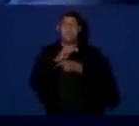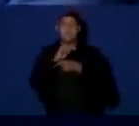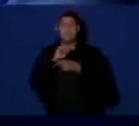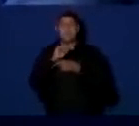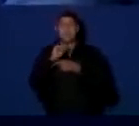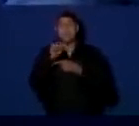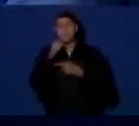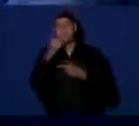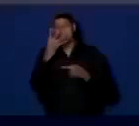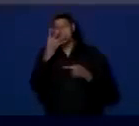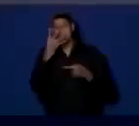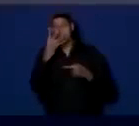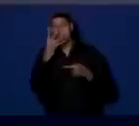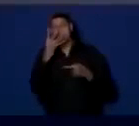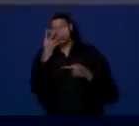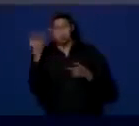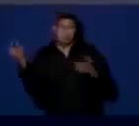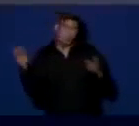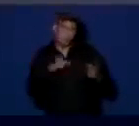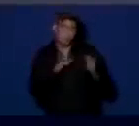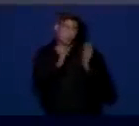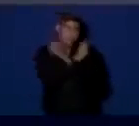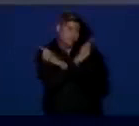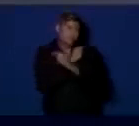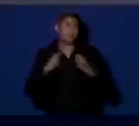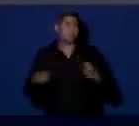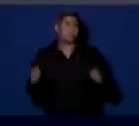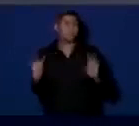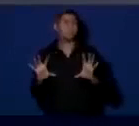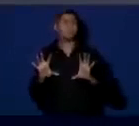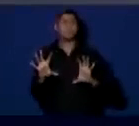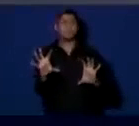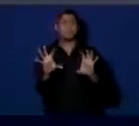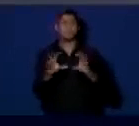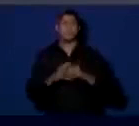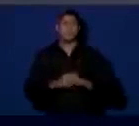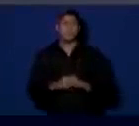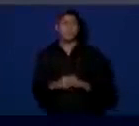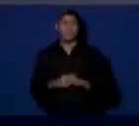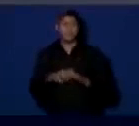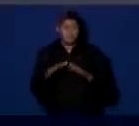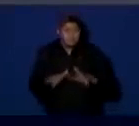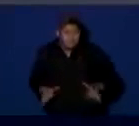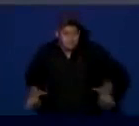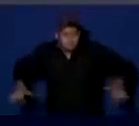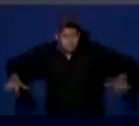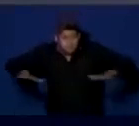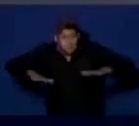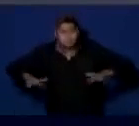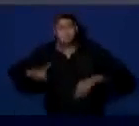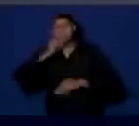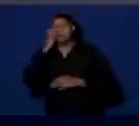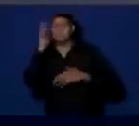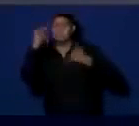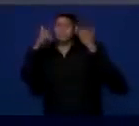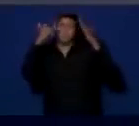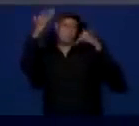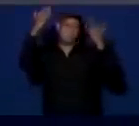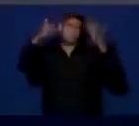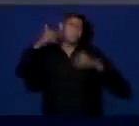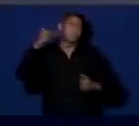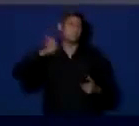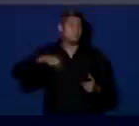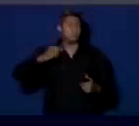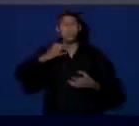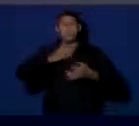vamos ver. Pois é, então eu acho que a gente vai ter que lidar com isso, né? O mercado, os estrangeiros não